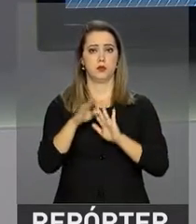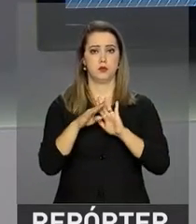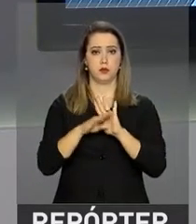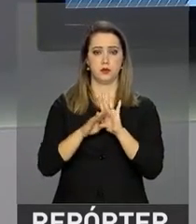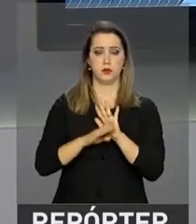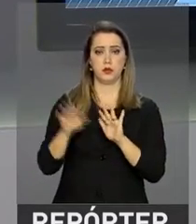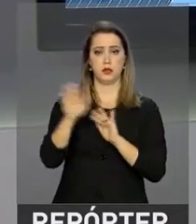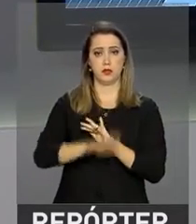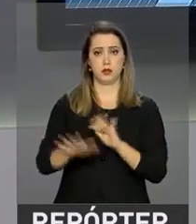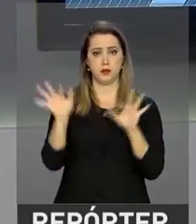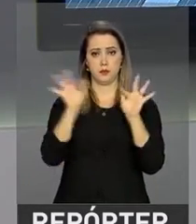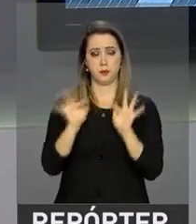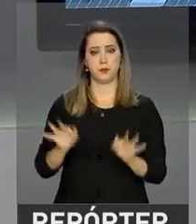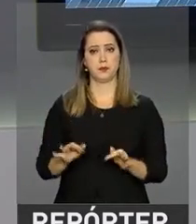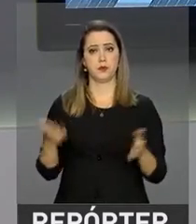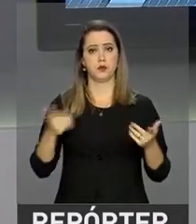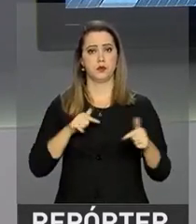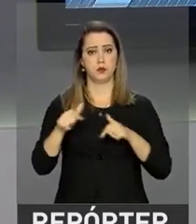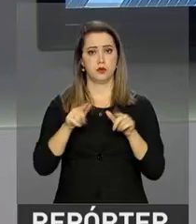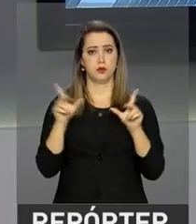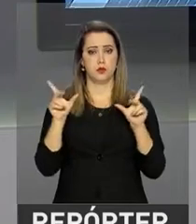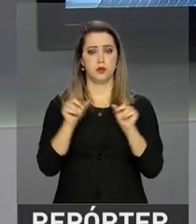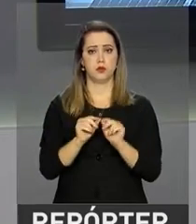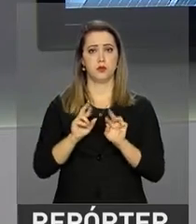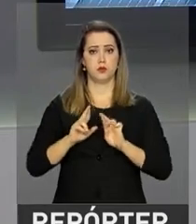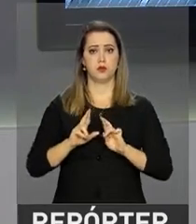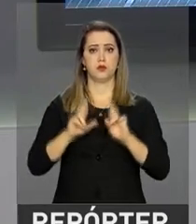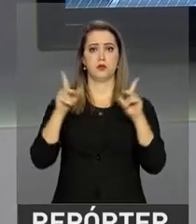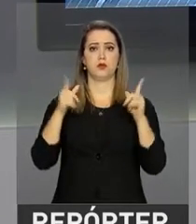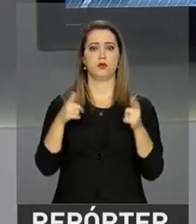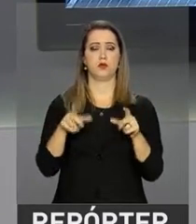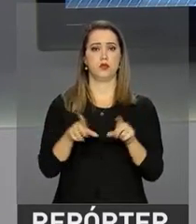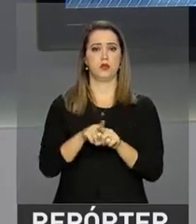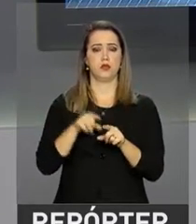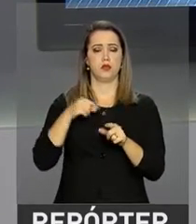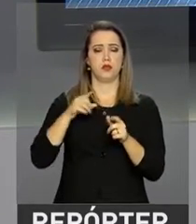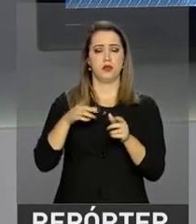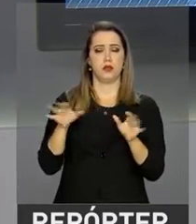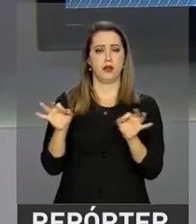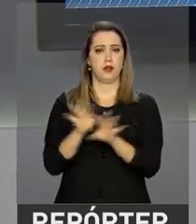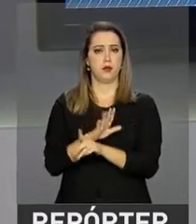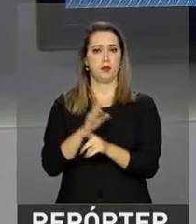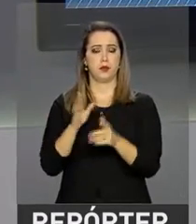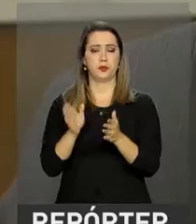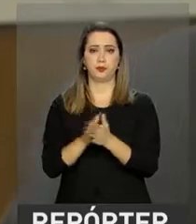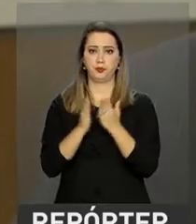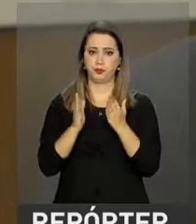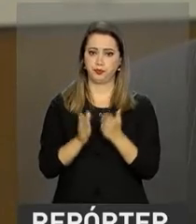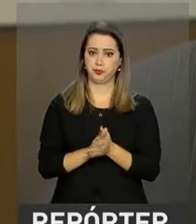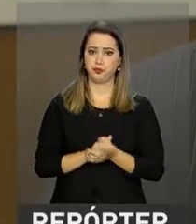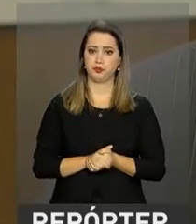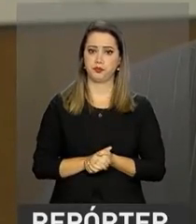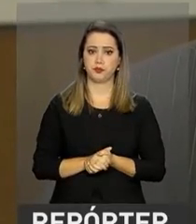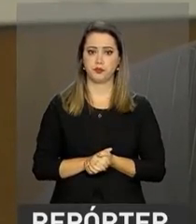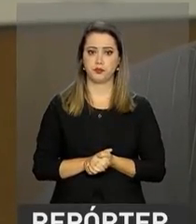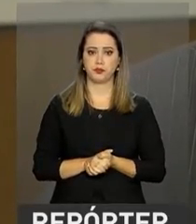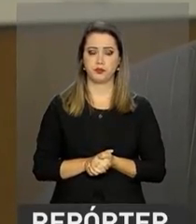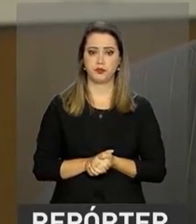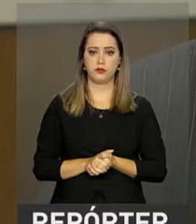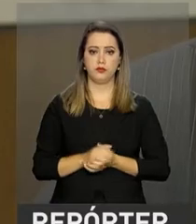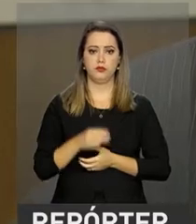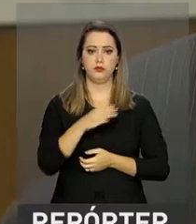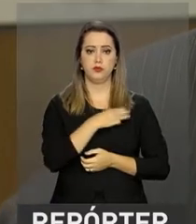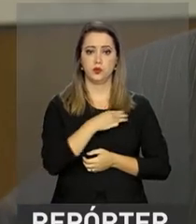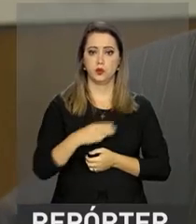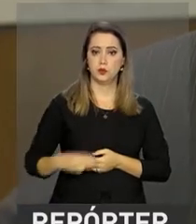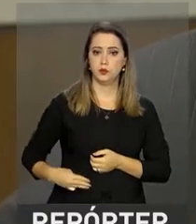programa criança feliz que atua na redução da desigualdade e quebra o ciclo da pobreza o ministro do desenvolvimento